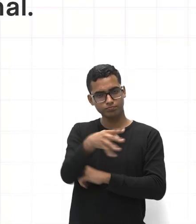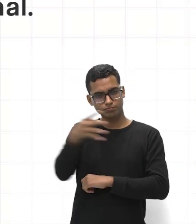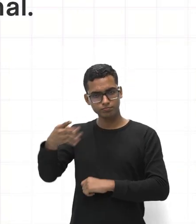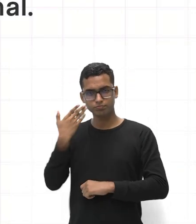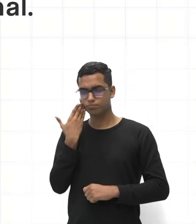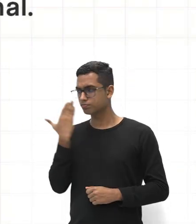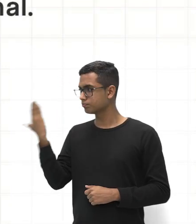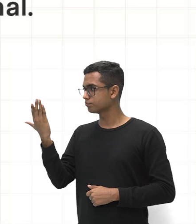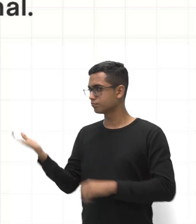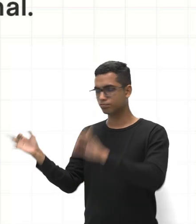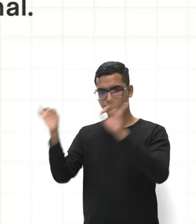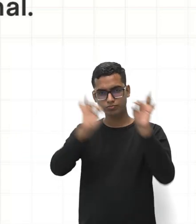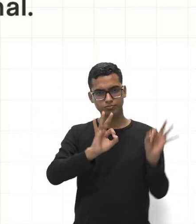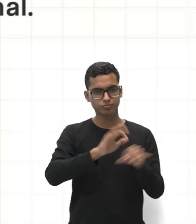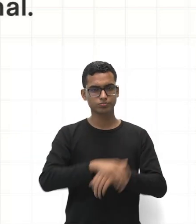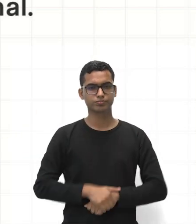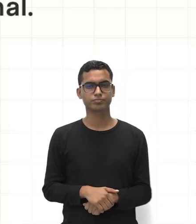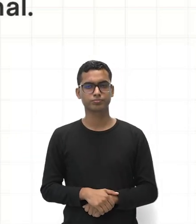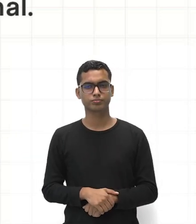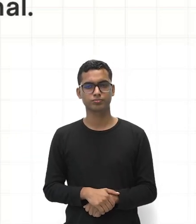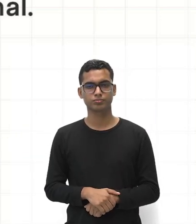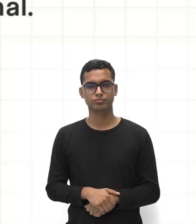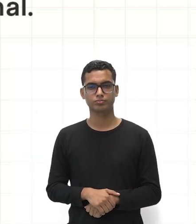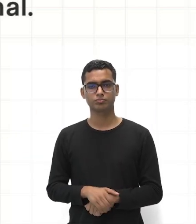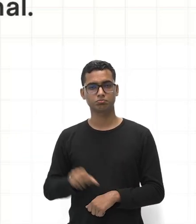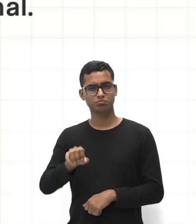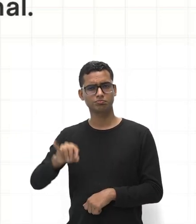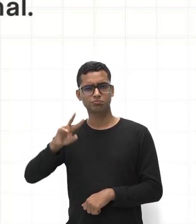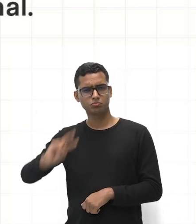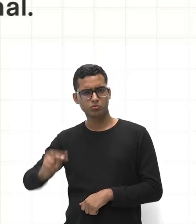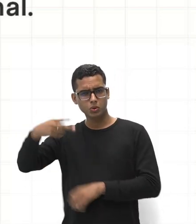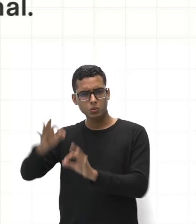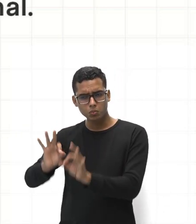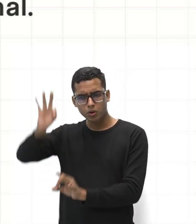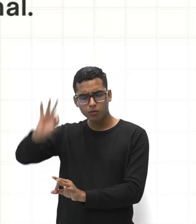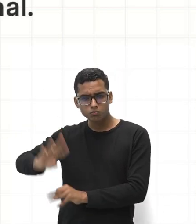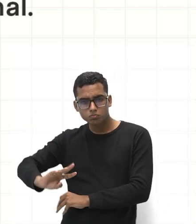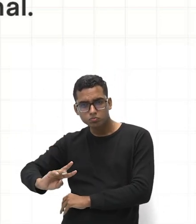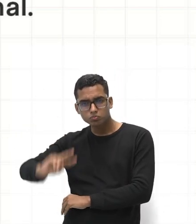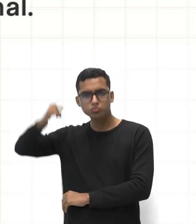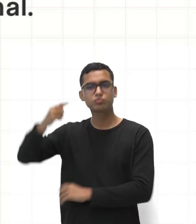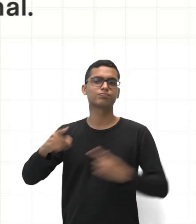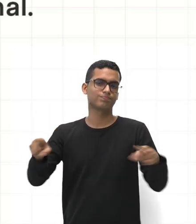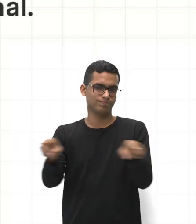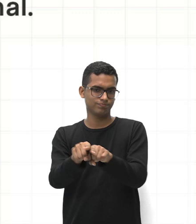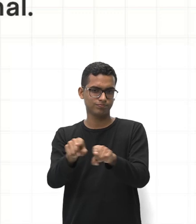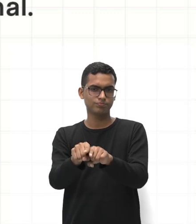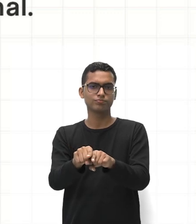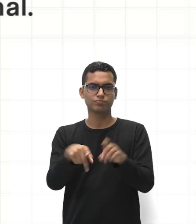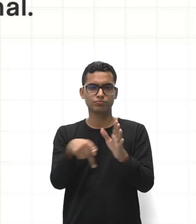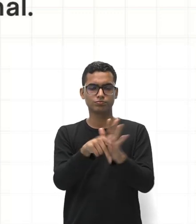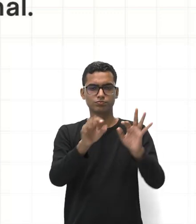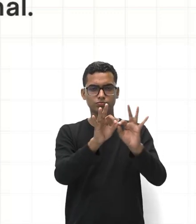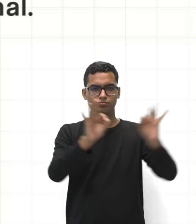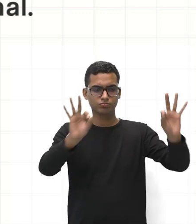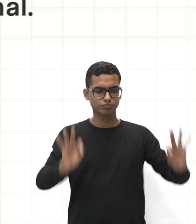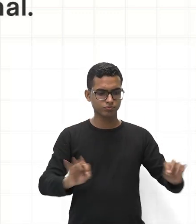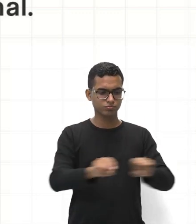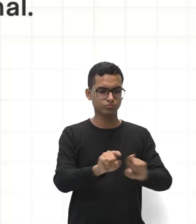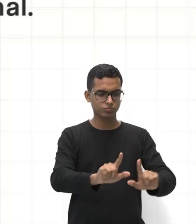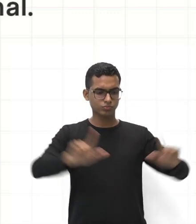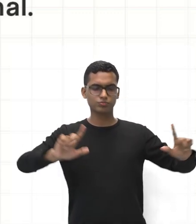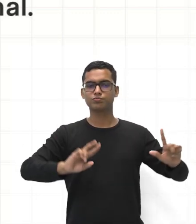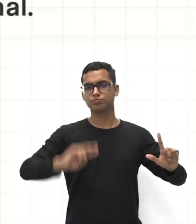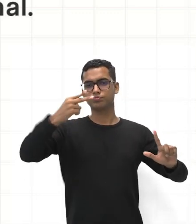só. Se dobrarmos a medida do lado do quadrado, seu perímetro também dobrará. Se triplicarmos a